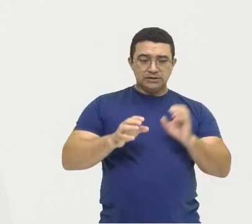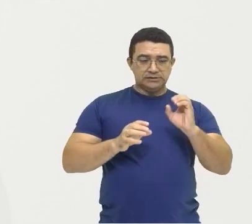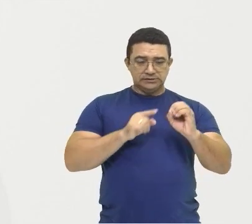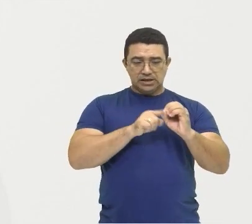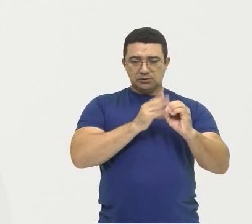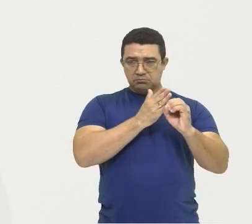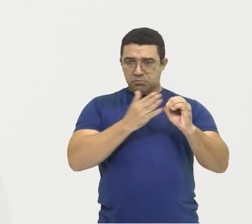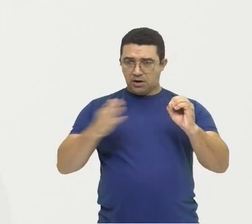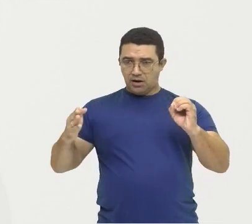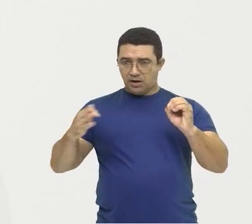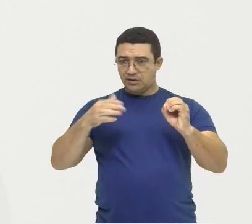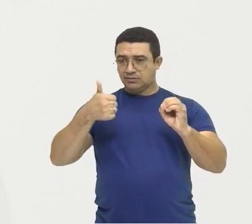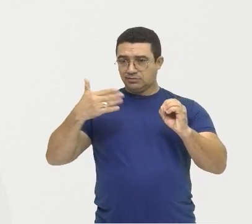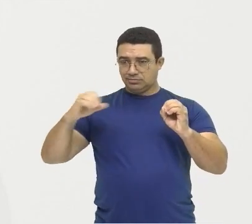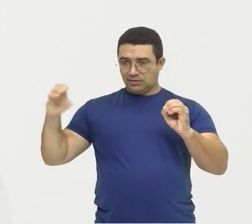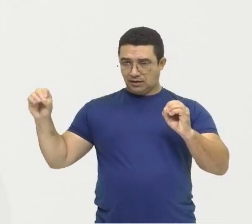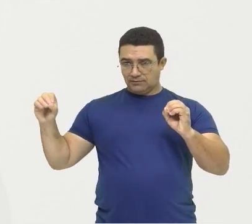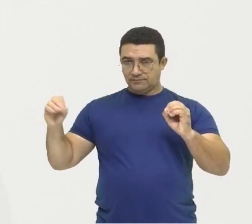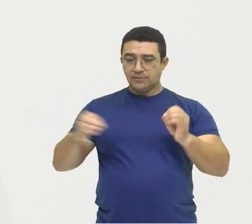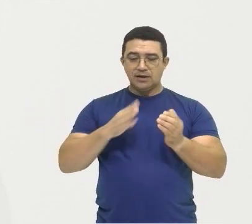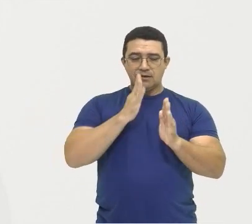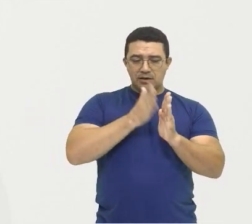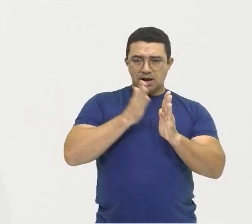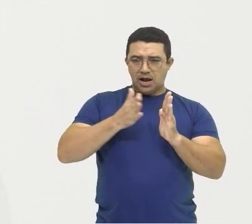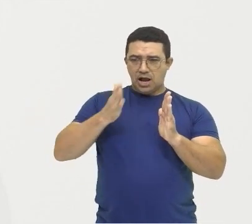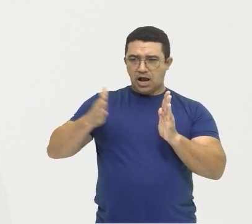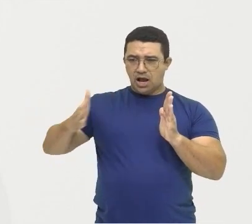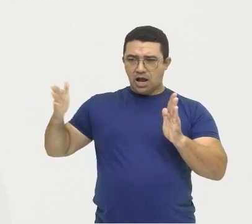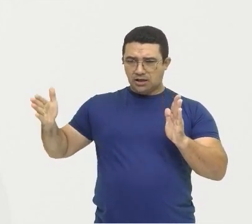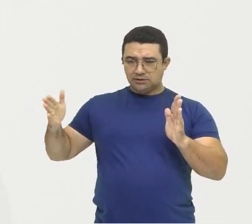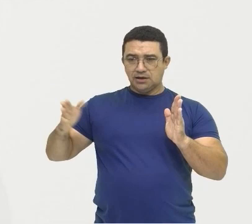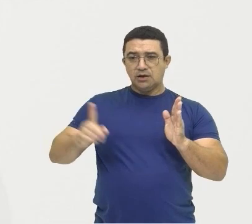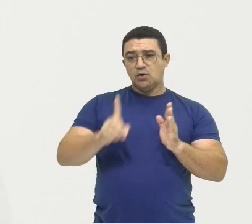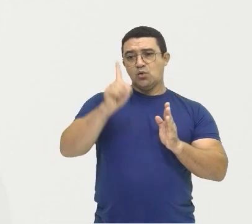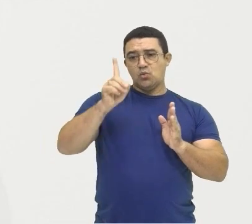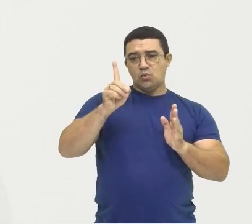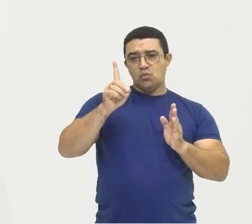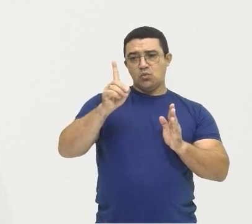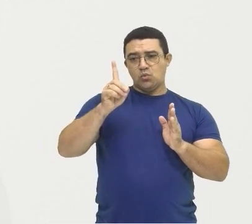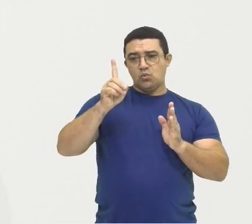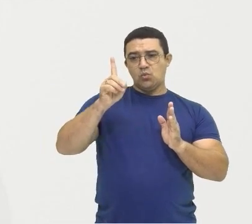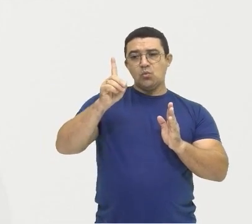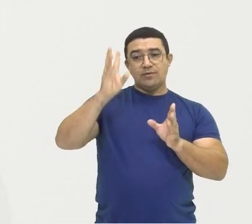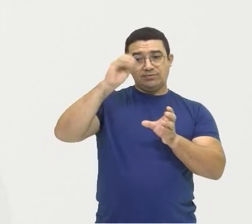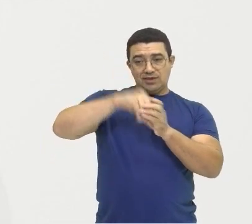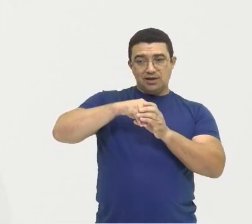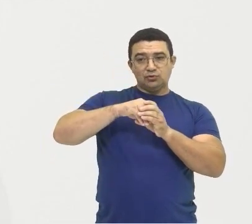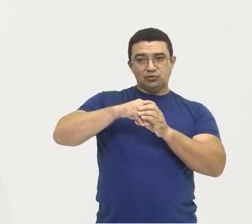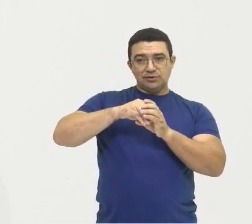partes, obviamente, e cada parte corresponde a 1 grau na sua escala.